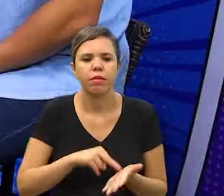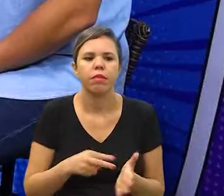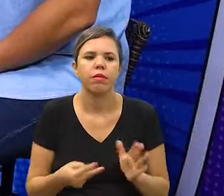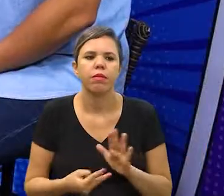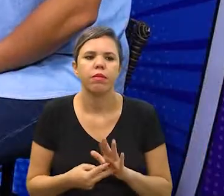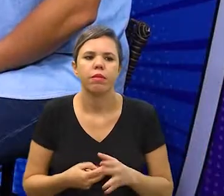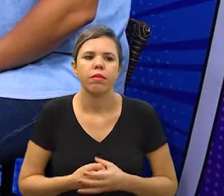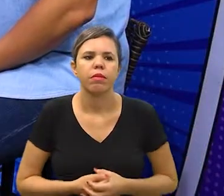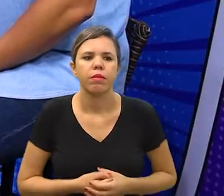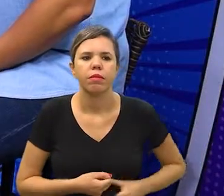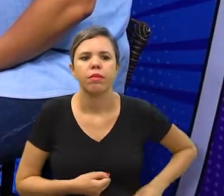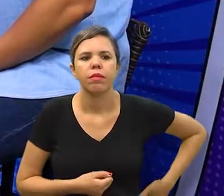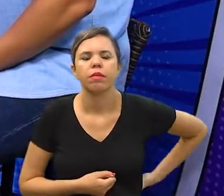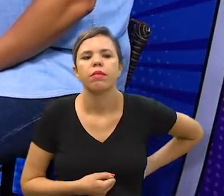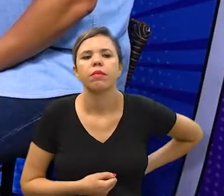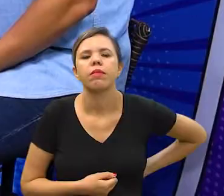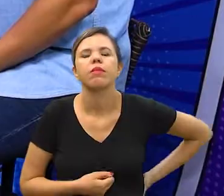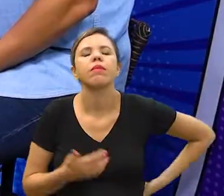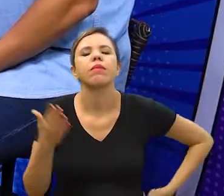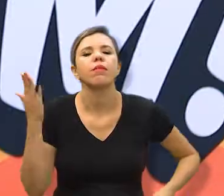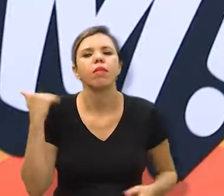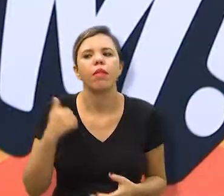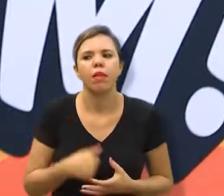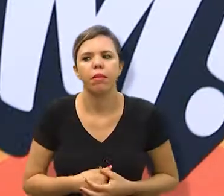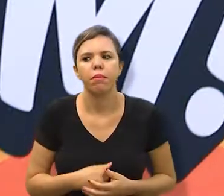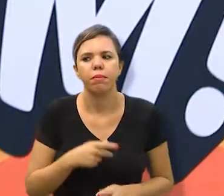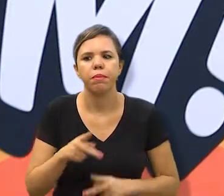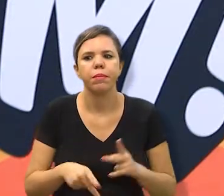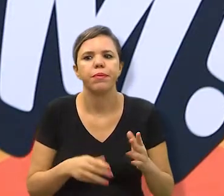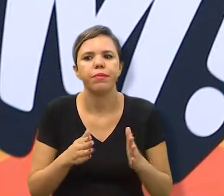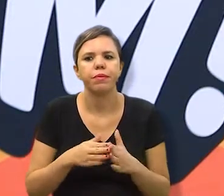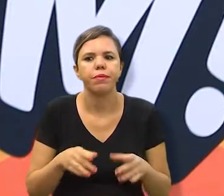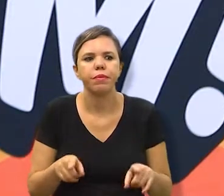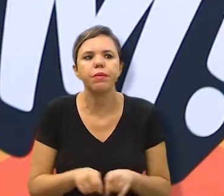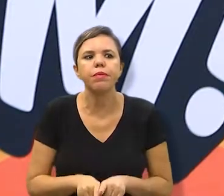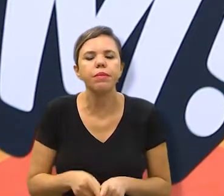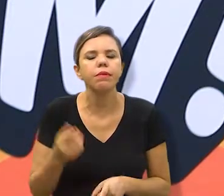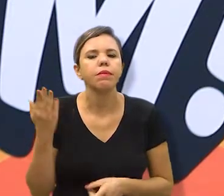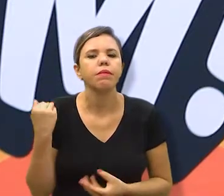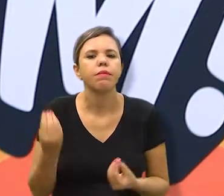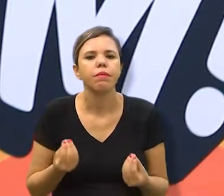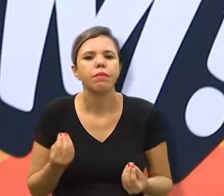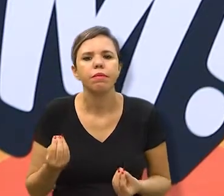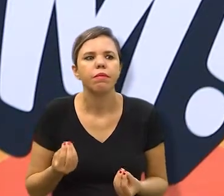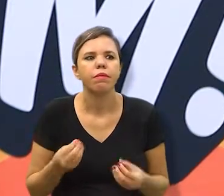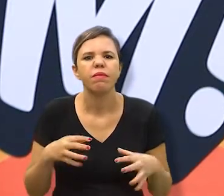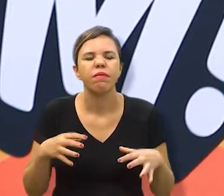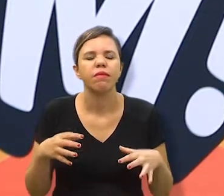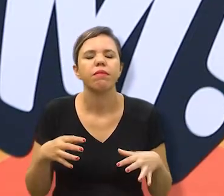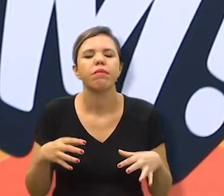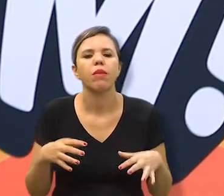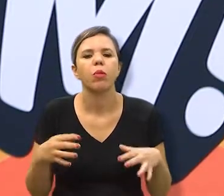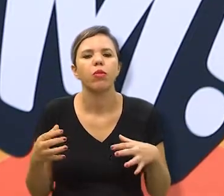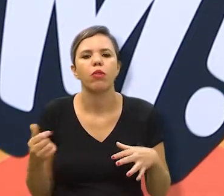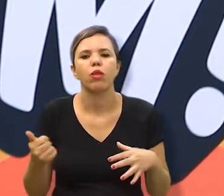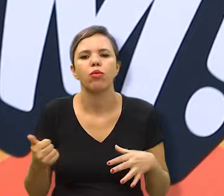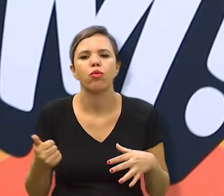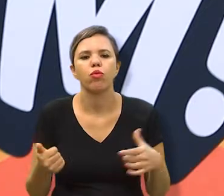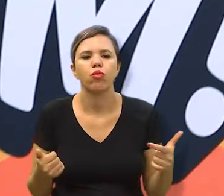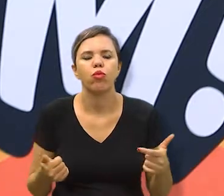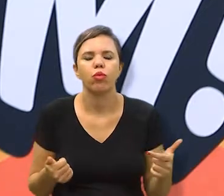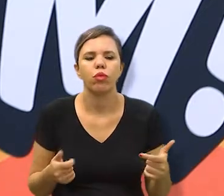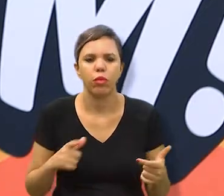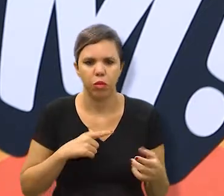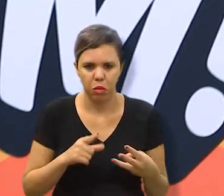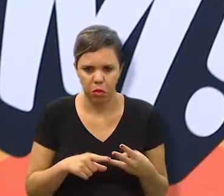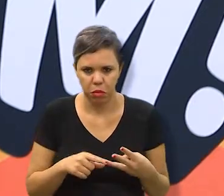significado dela. E aí eu quero saber, né, o pessoal de casa também quer saber, né, Monstruário 1, 2,